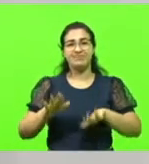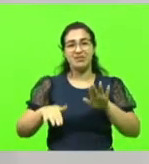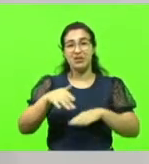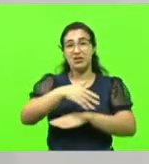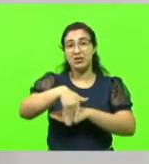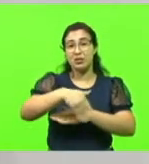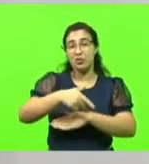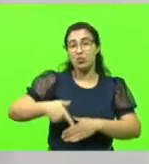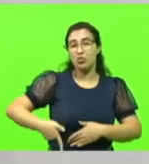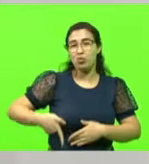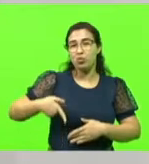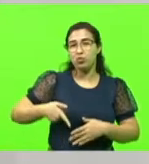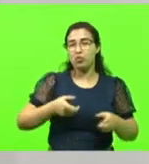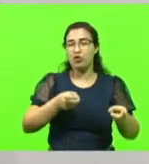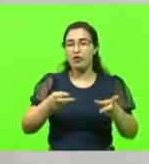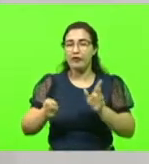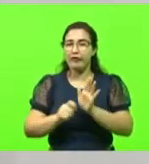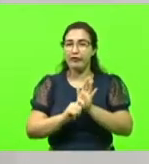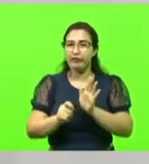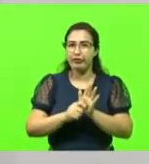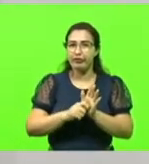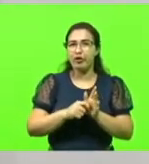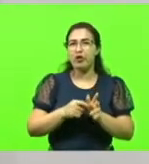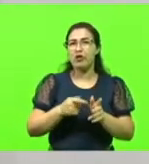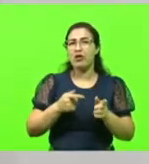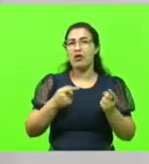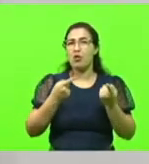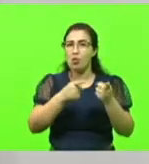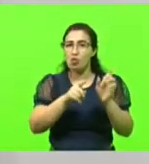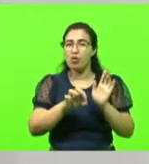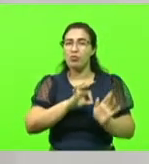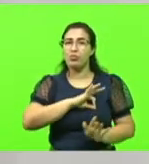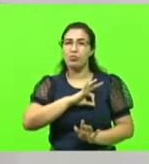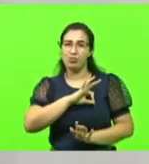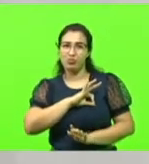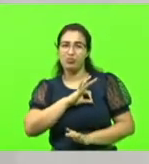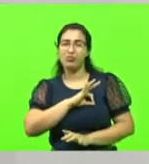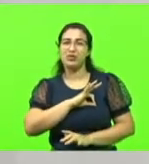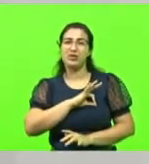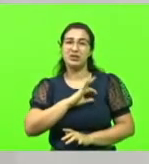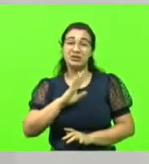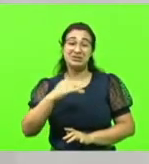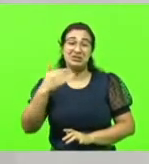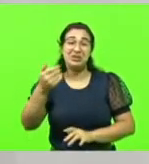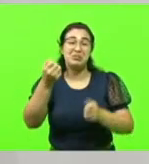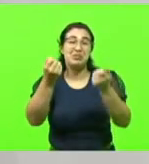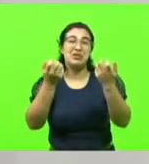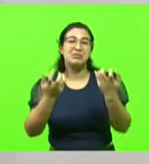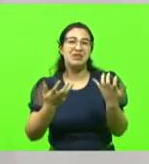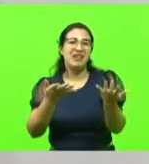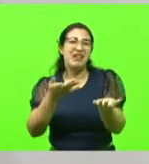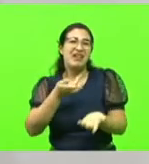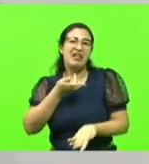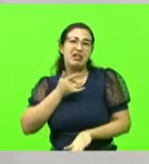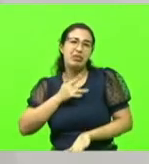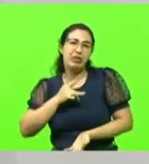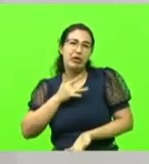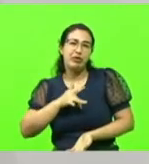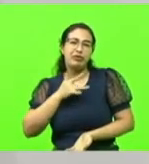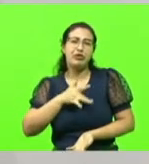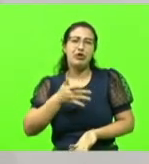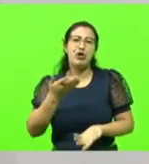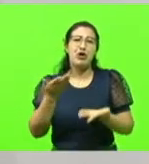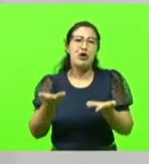droga e atirando na polícia. E, no outro dia, apenas dizendo que ele era um pai de um futuro filho